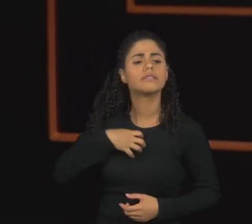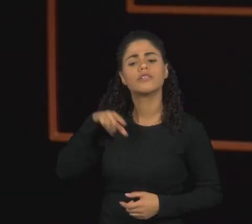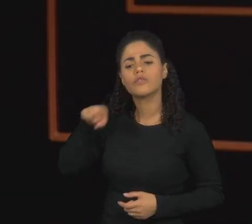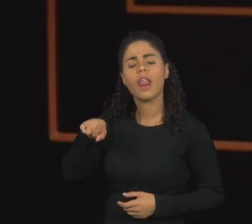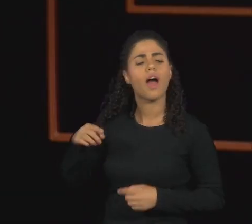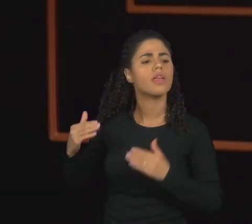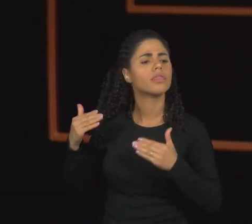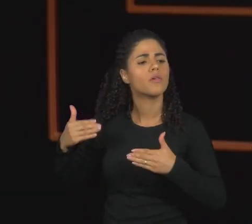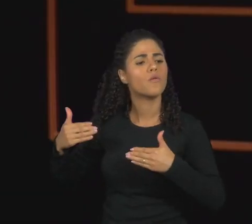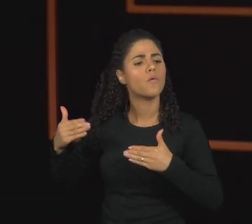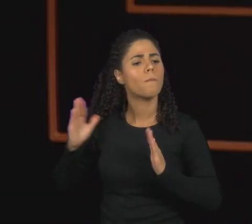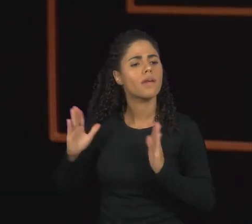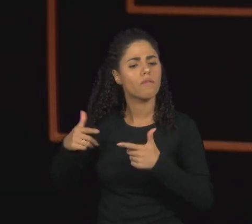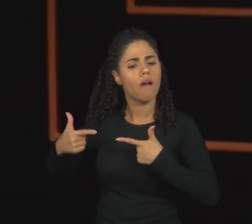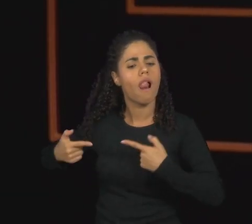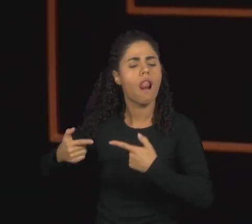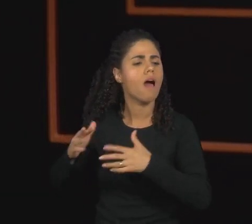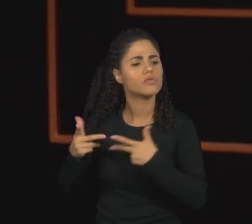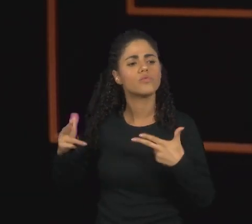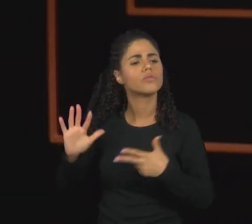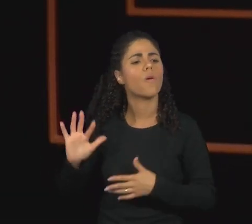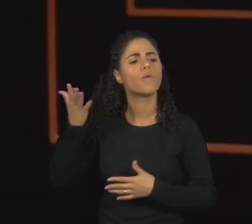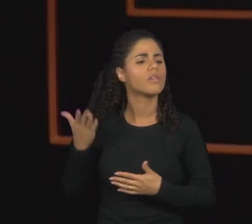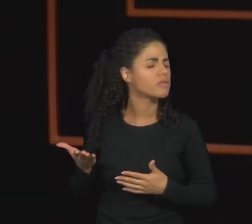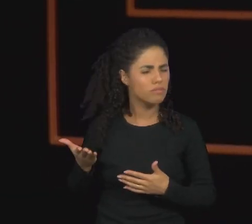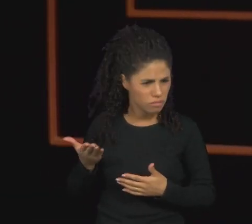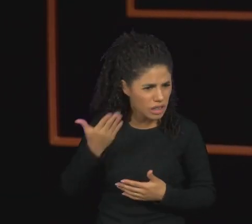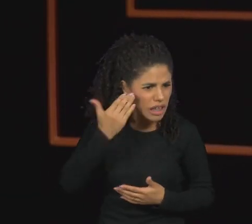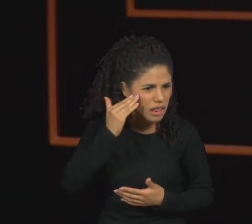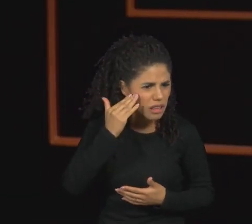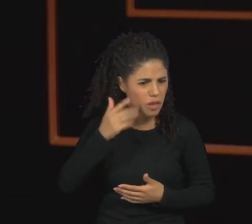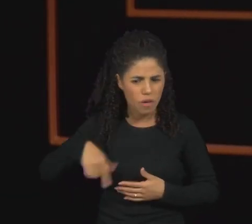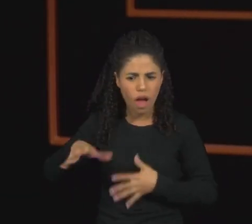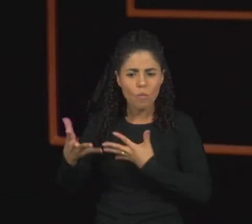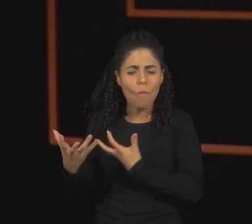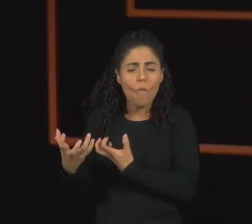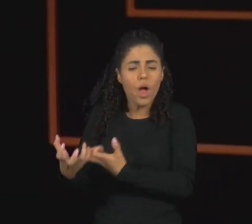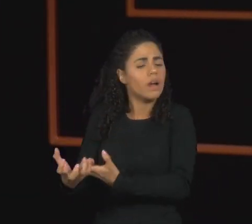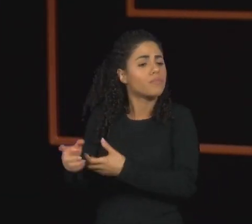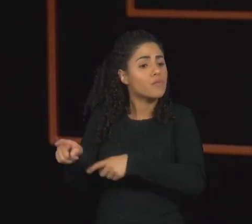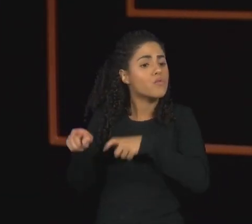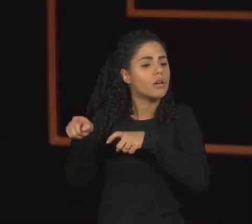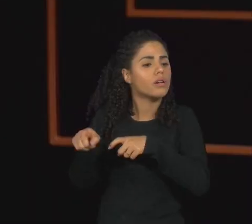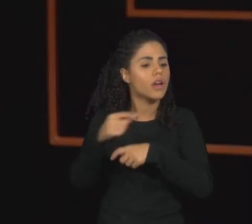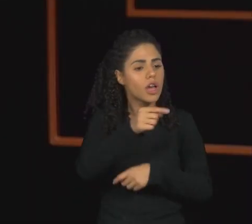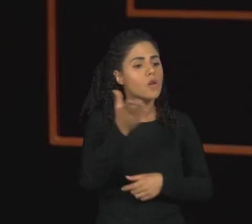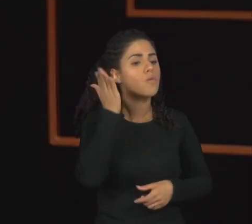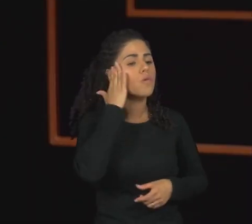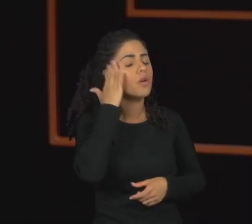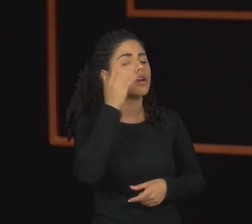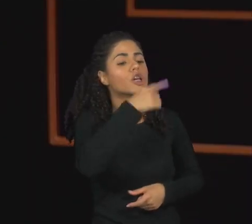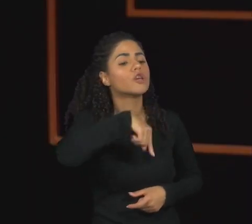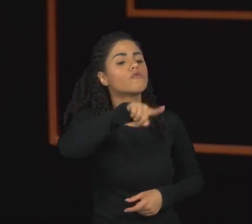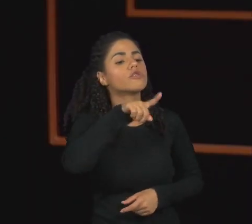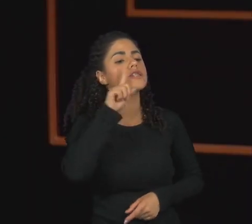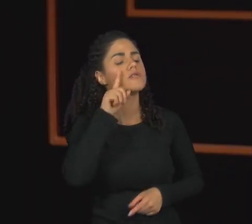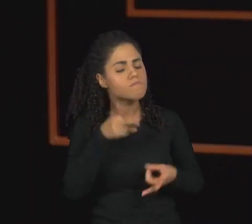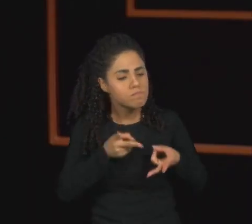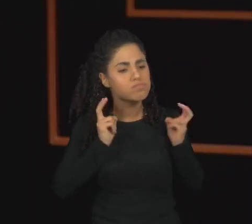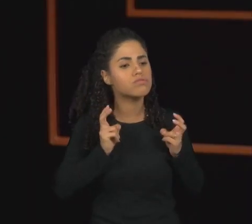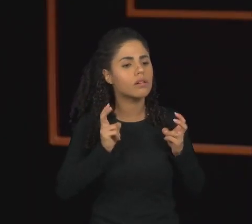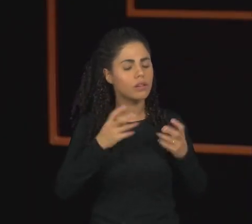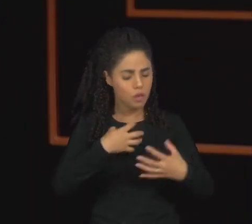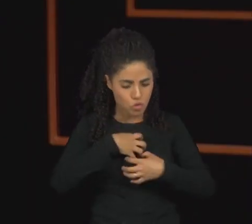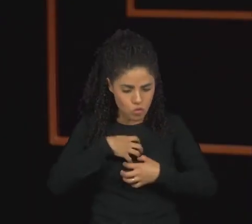da guerra, no meio da carestia, no meio da seca. Então, eu quero que vocês encontrem o sentimento. Quando